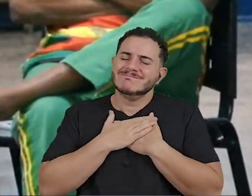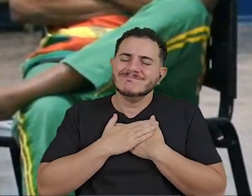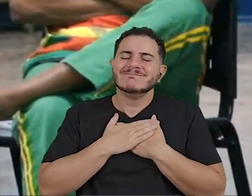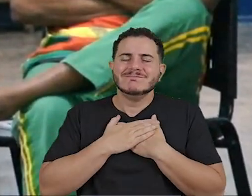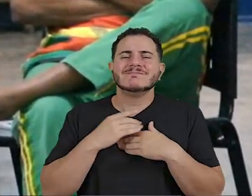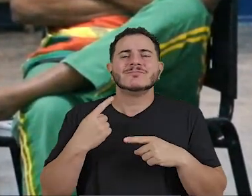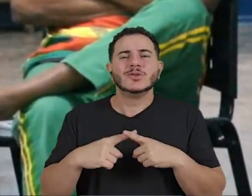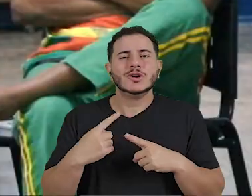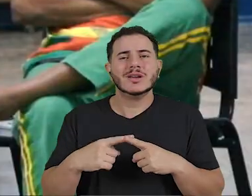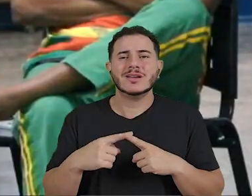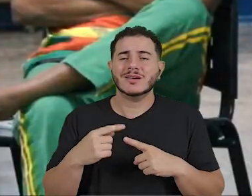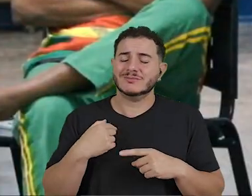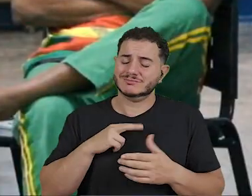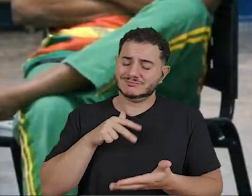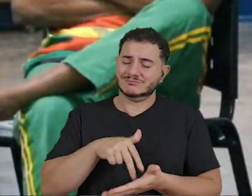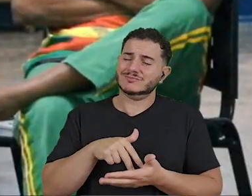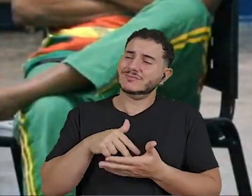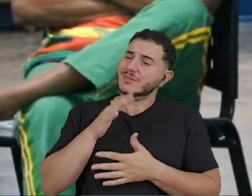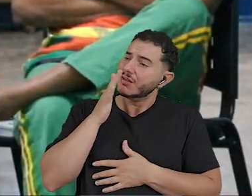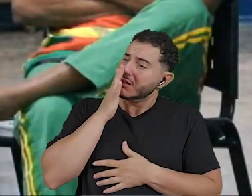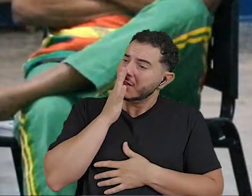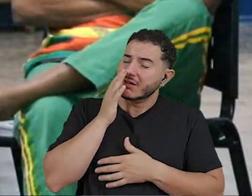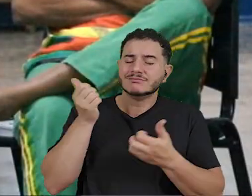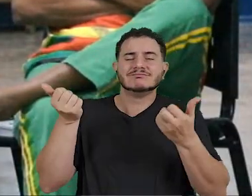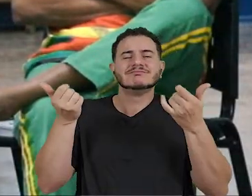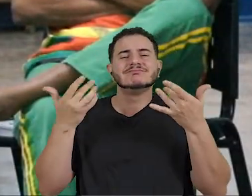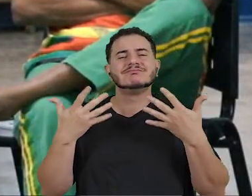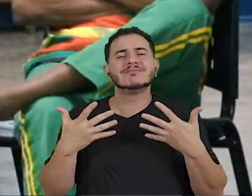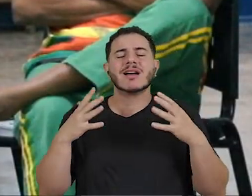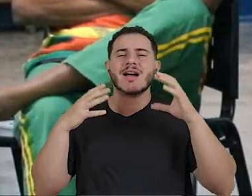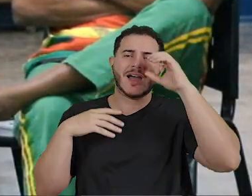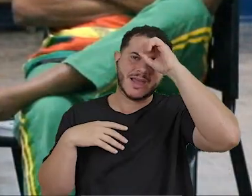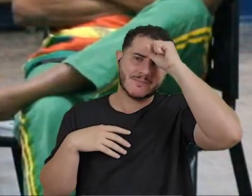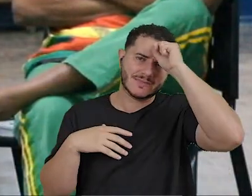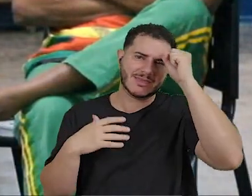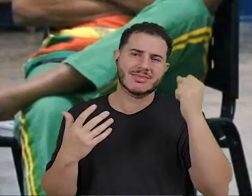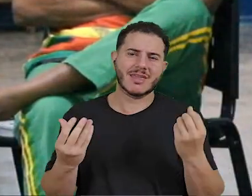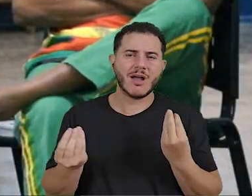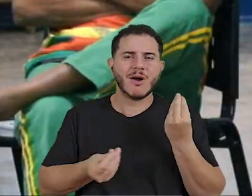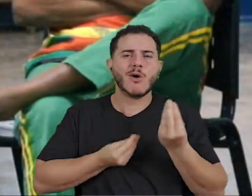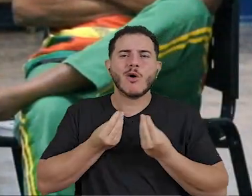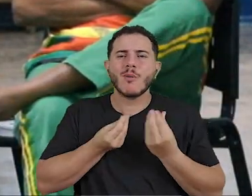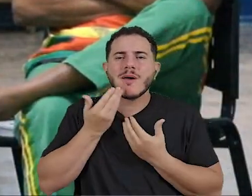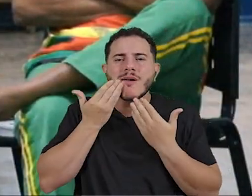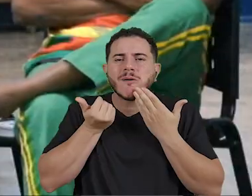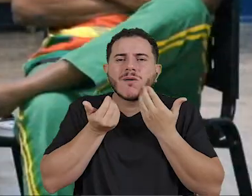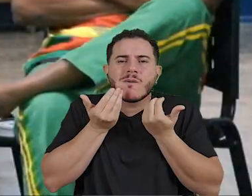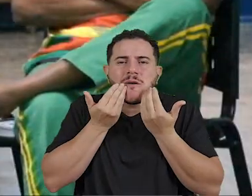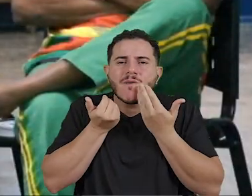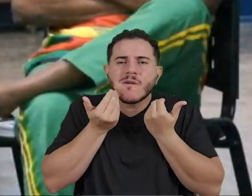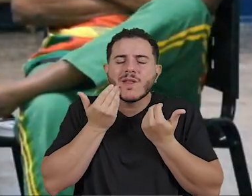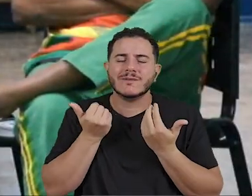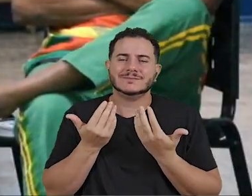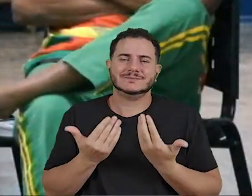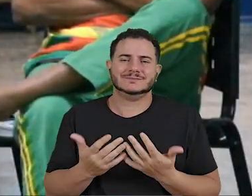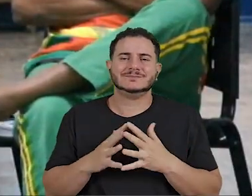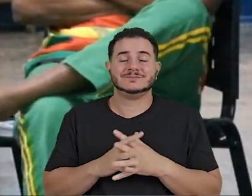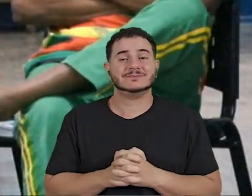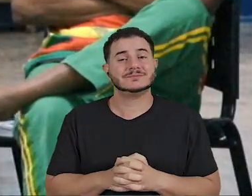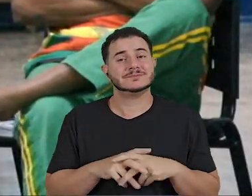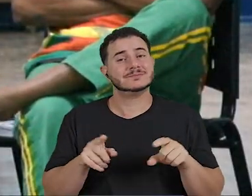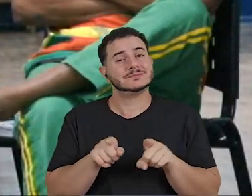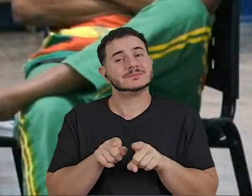gente pode ouvir, aprender, né? A todo momento é isso. Chamou muito a atenção